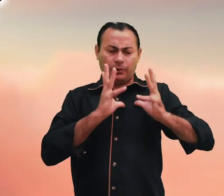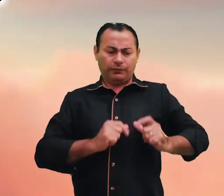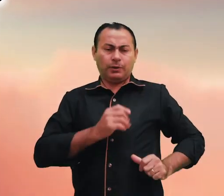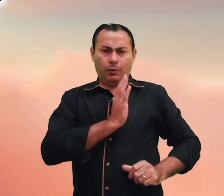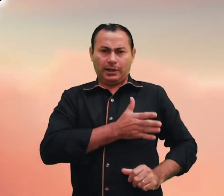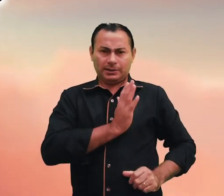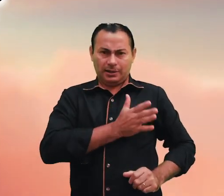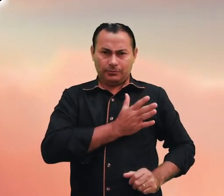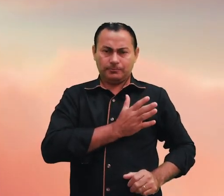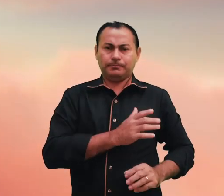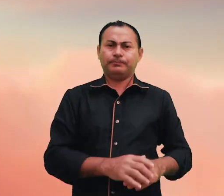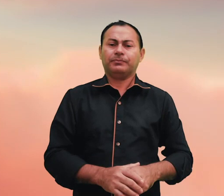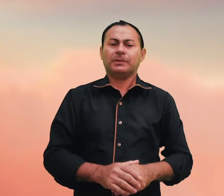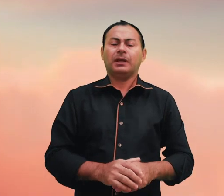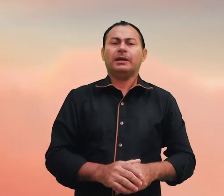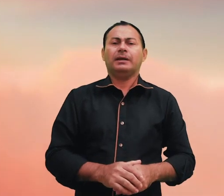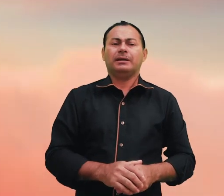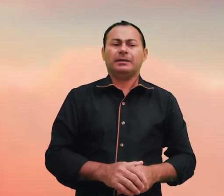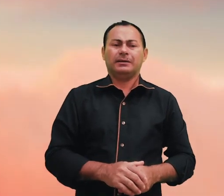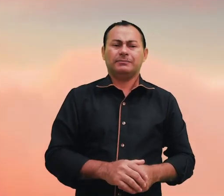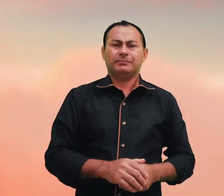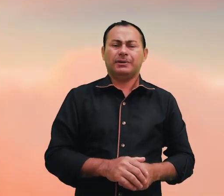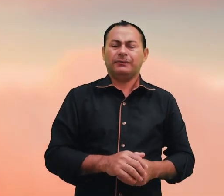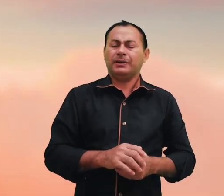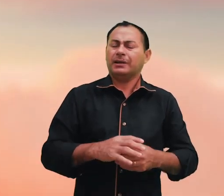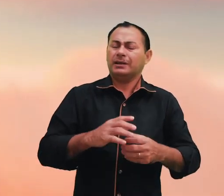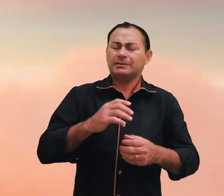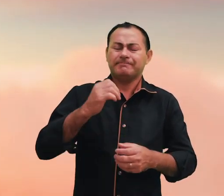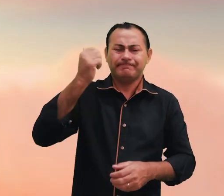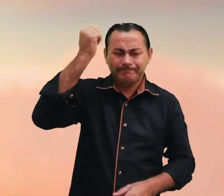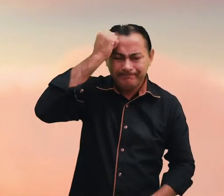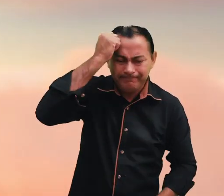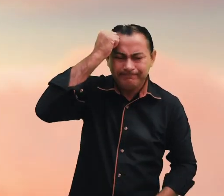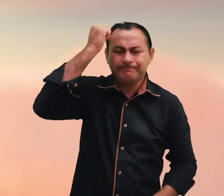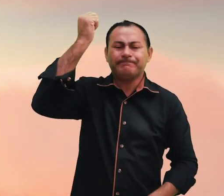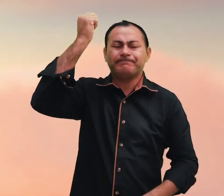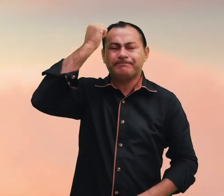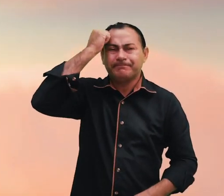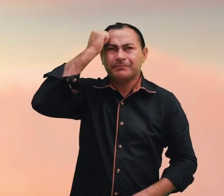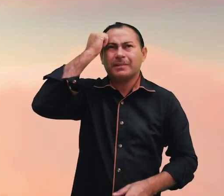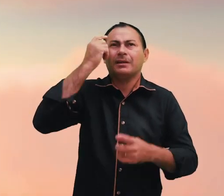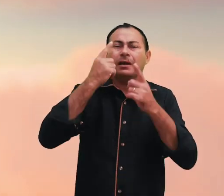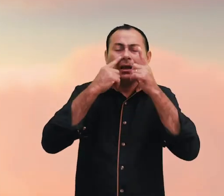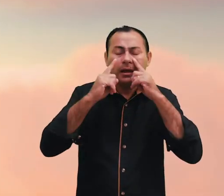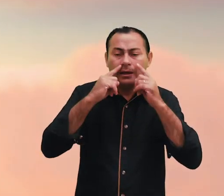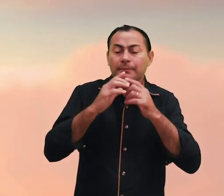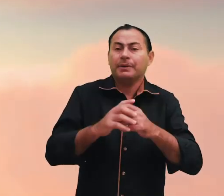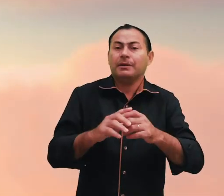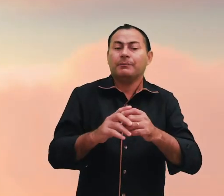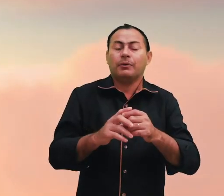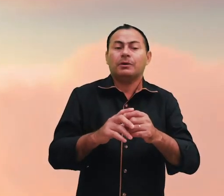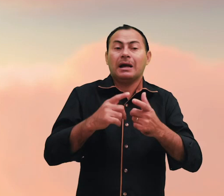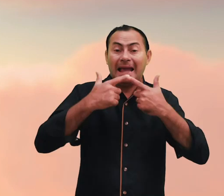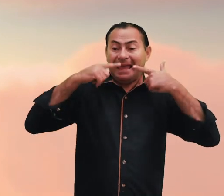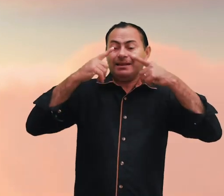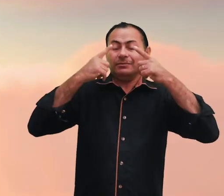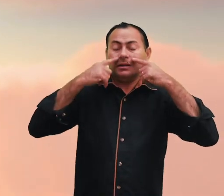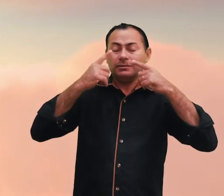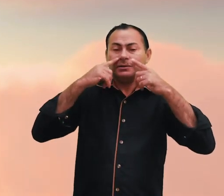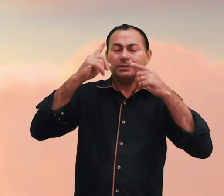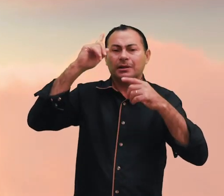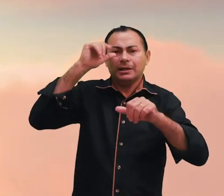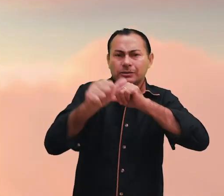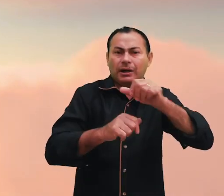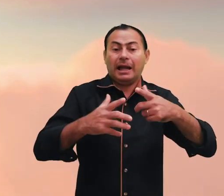o coração. Entristeçam-se, lamentem-se e chorem. Troquem o riso por lamento e a alegria